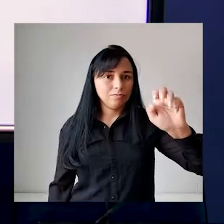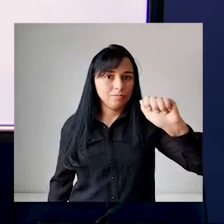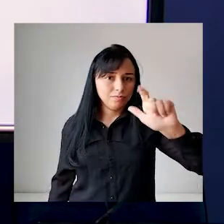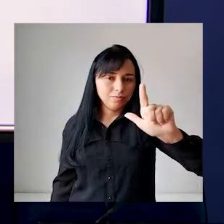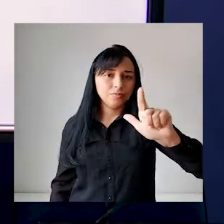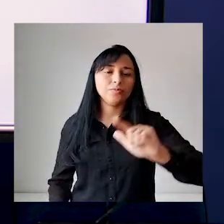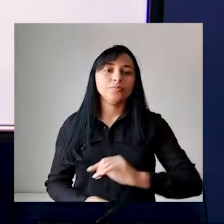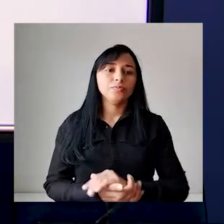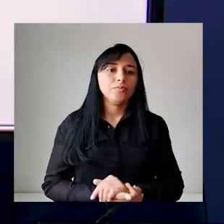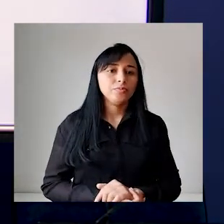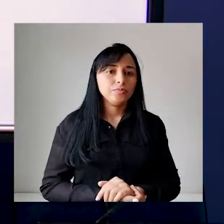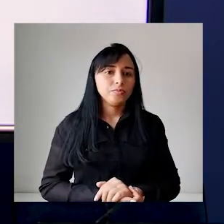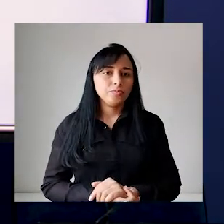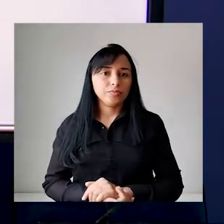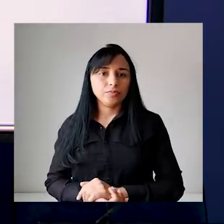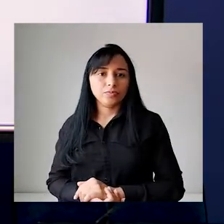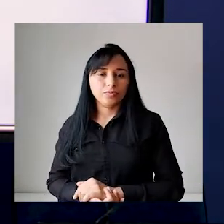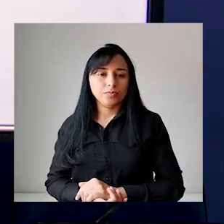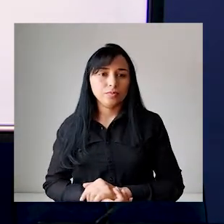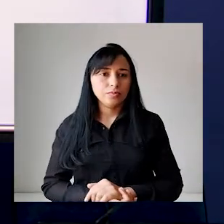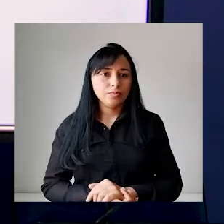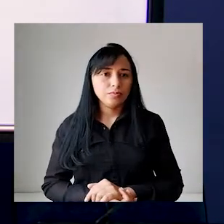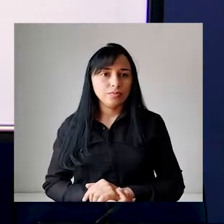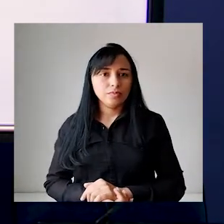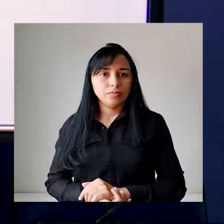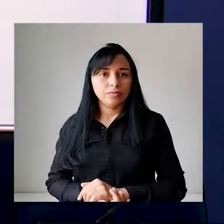se define no conjunto dos números reais.